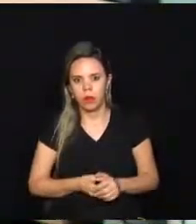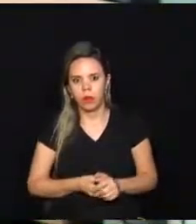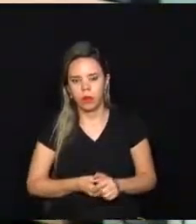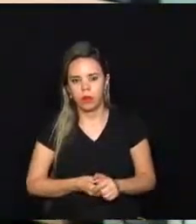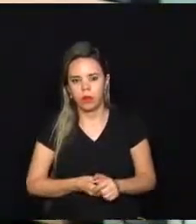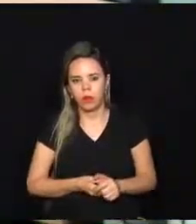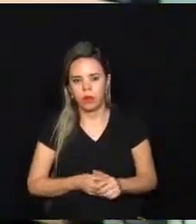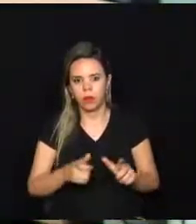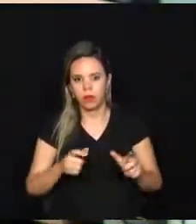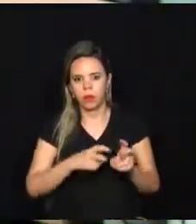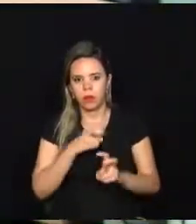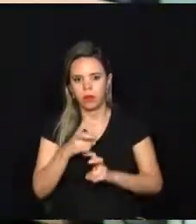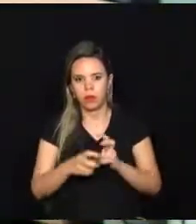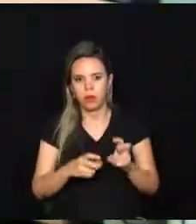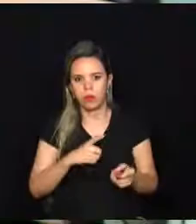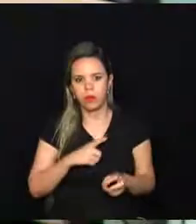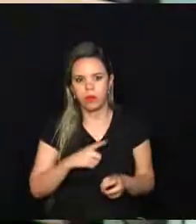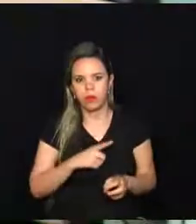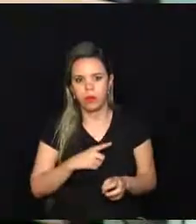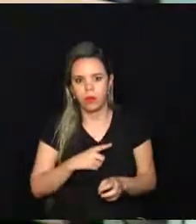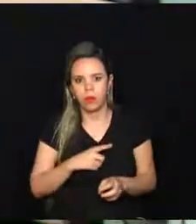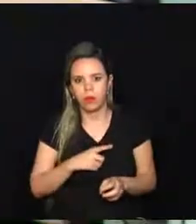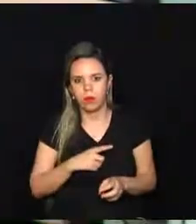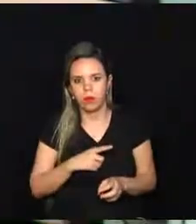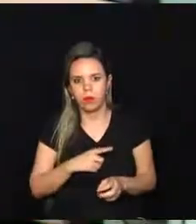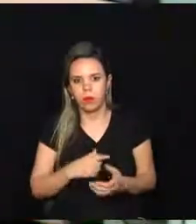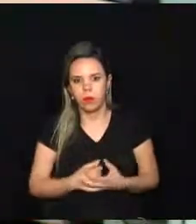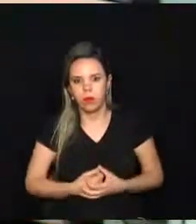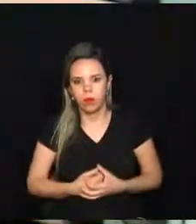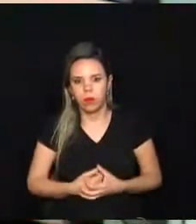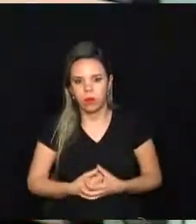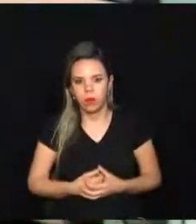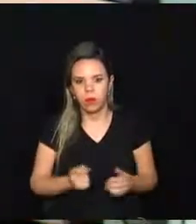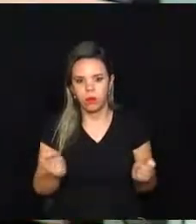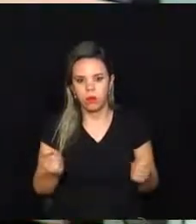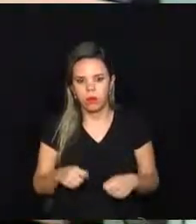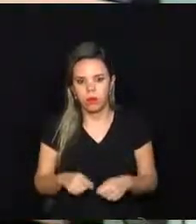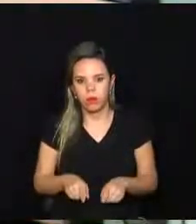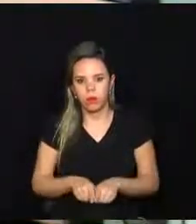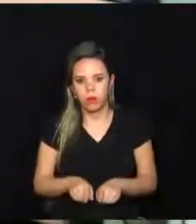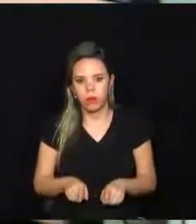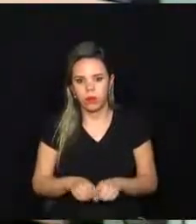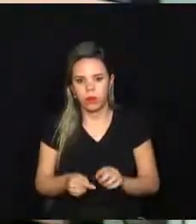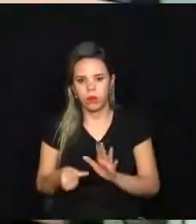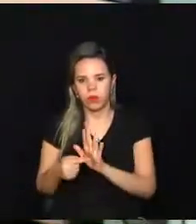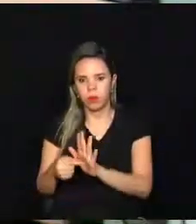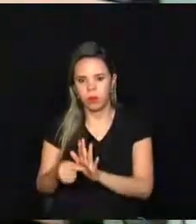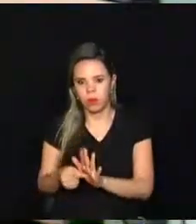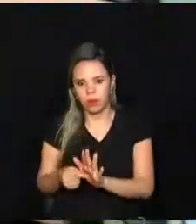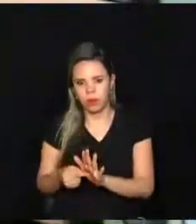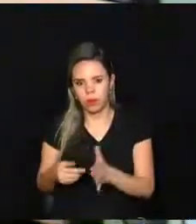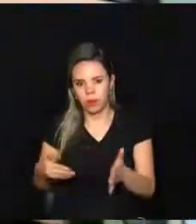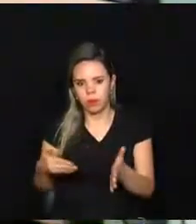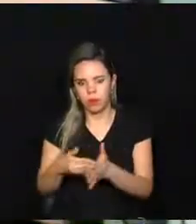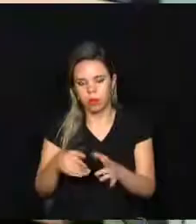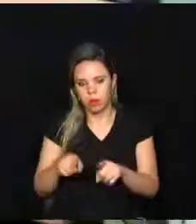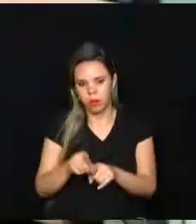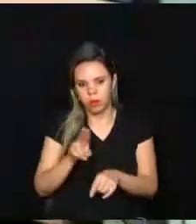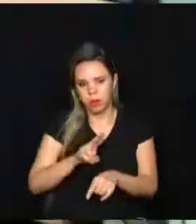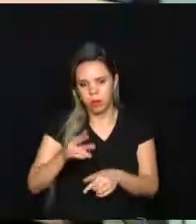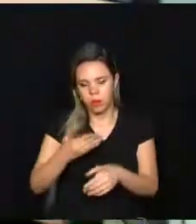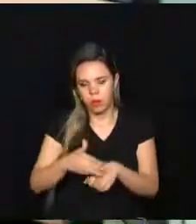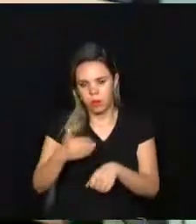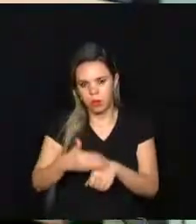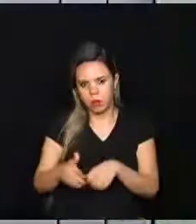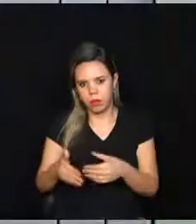áreas de parque onde tenha situações que possa mostrar um certo obstáculo, então eles vão treinando